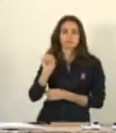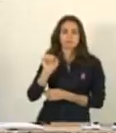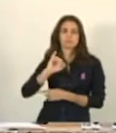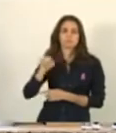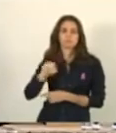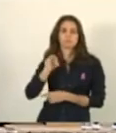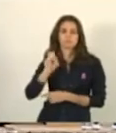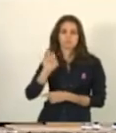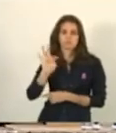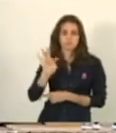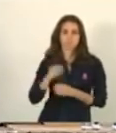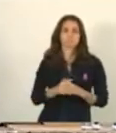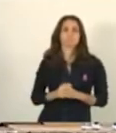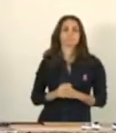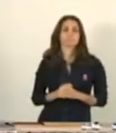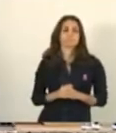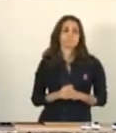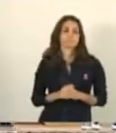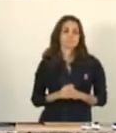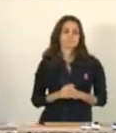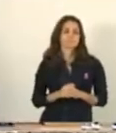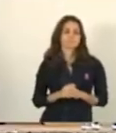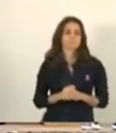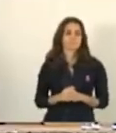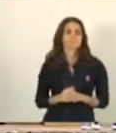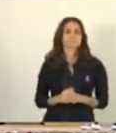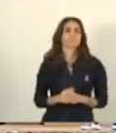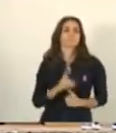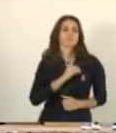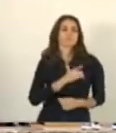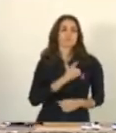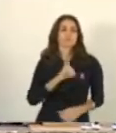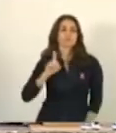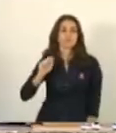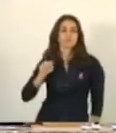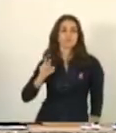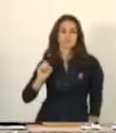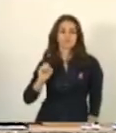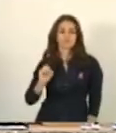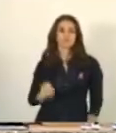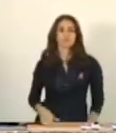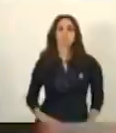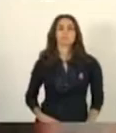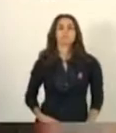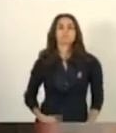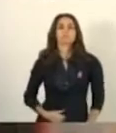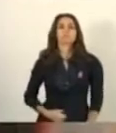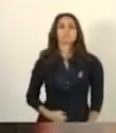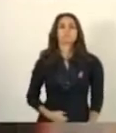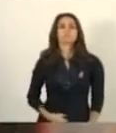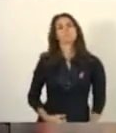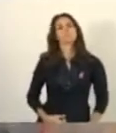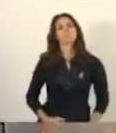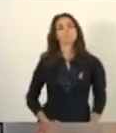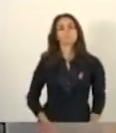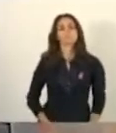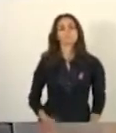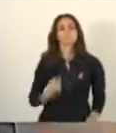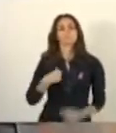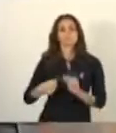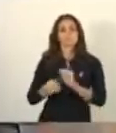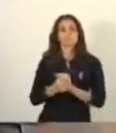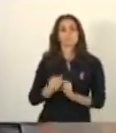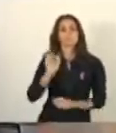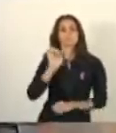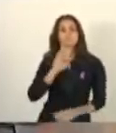Ok, então nesse momento, presidente, deputado delegado Danilo Baense. Presidente, eu me somo aí ao deputado